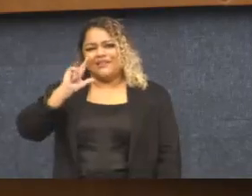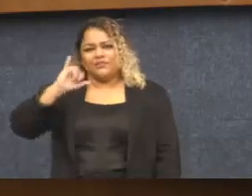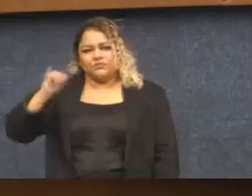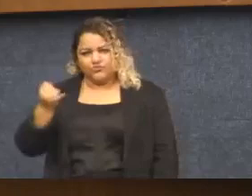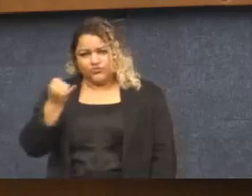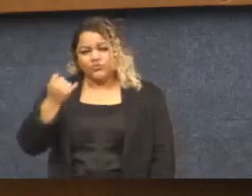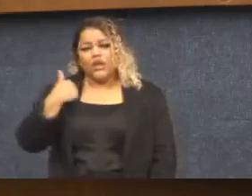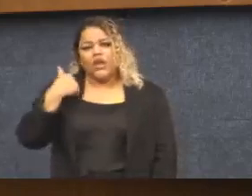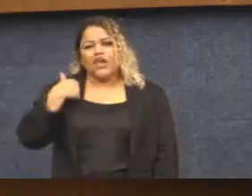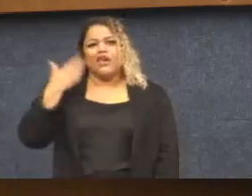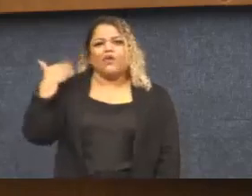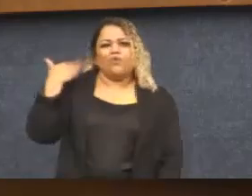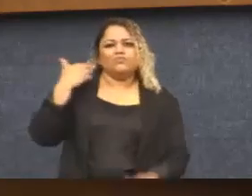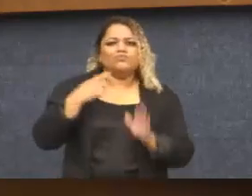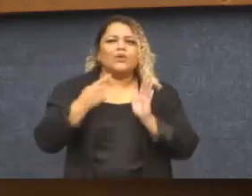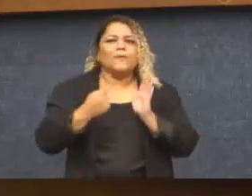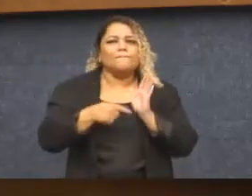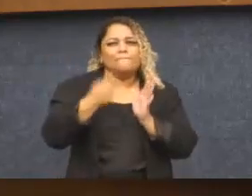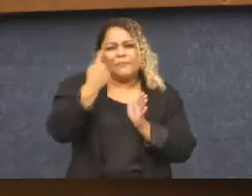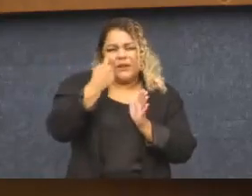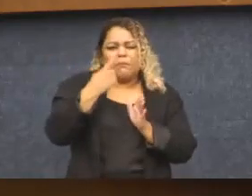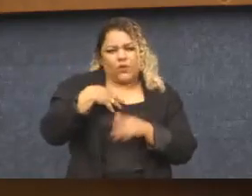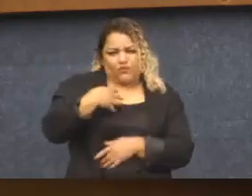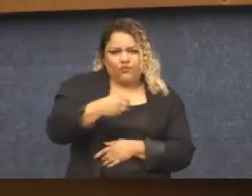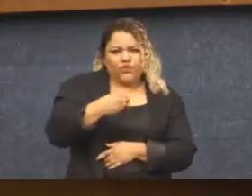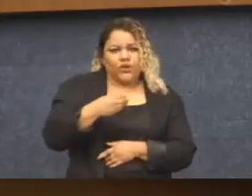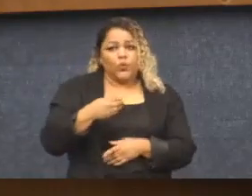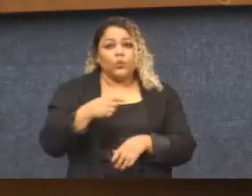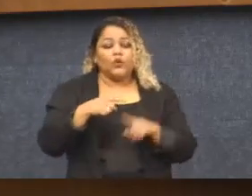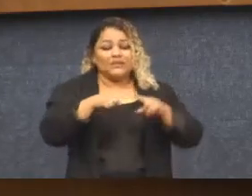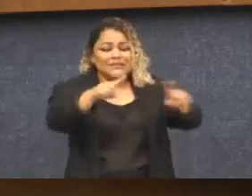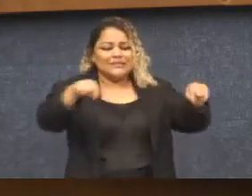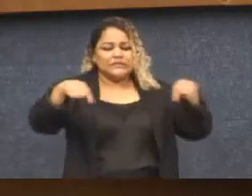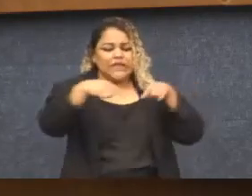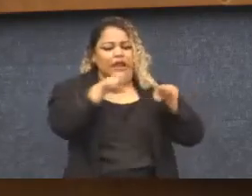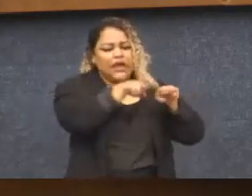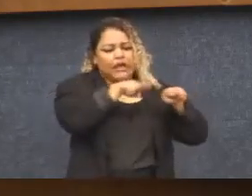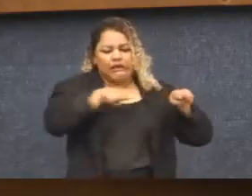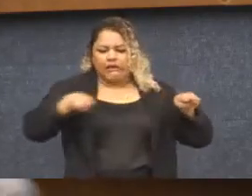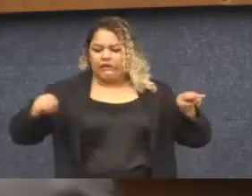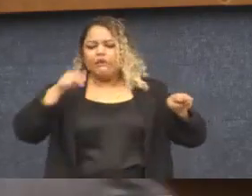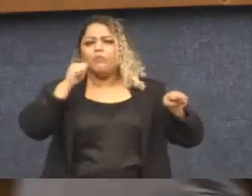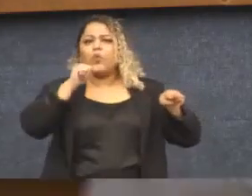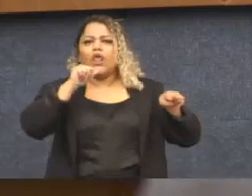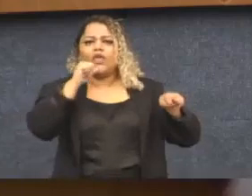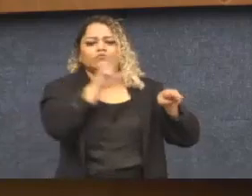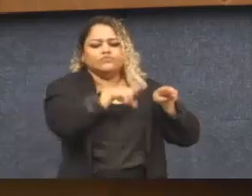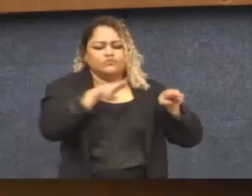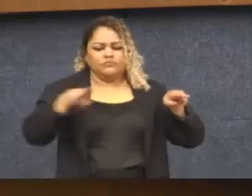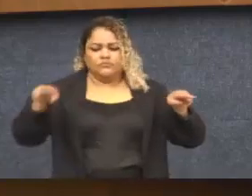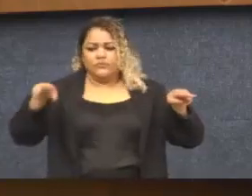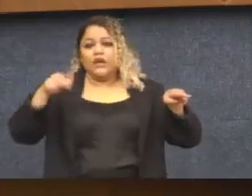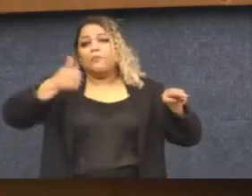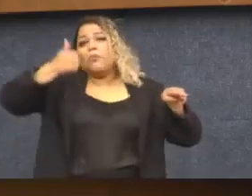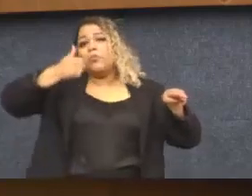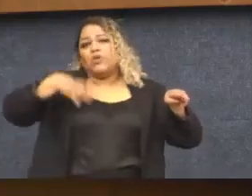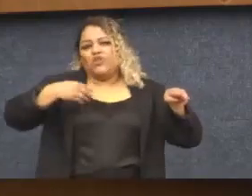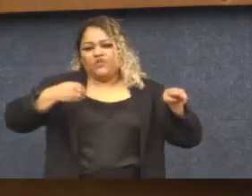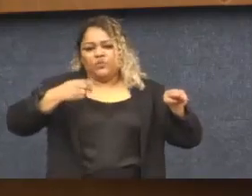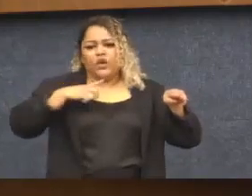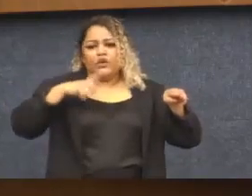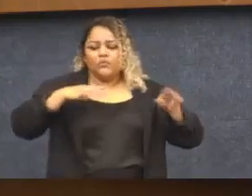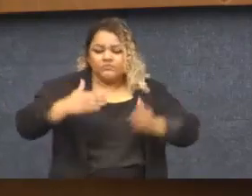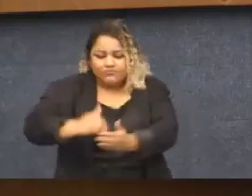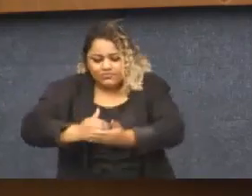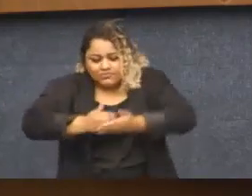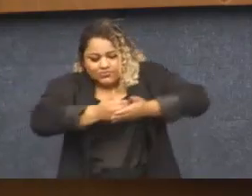a gente vai para uma sala onde tem várias mulheres... E no momento em que o meu mais velho, eu peguei pela primeira vez para fazer o aleitamento, tinha uma mulher do meu